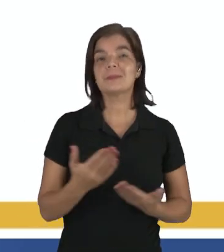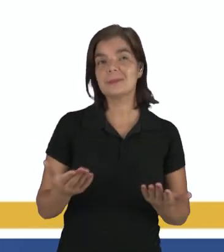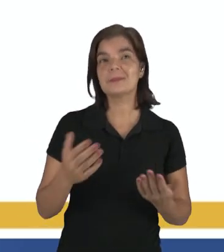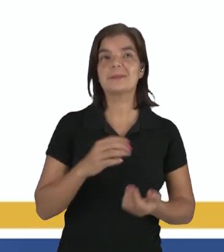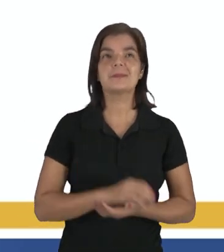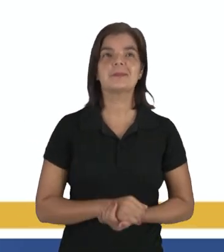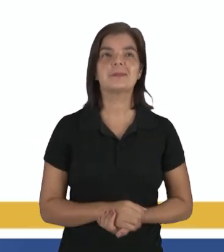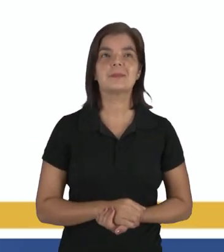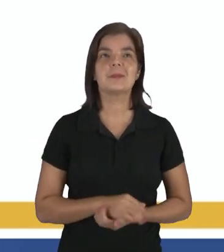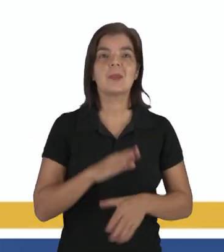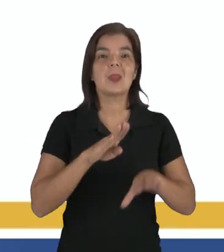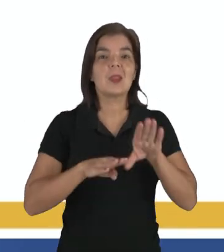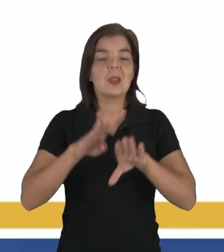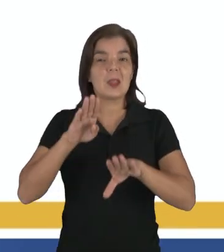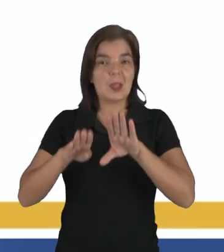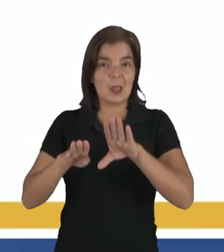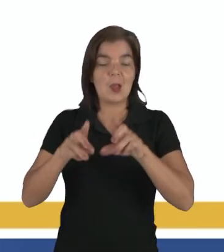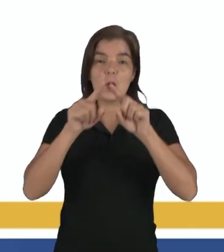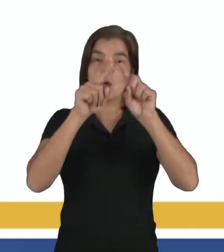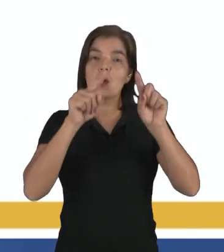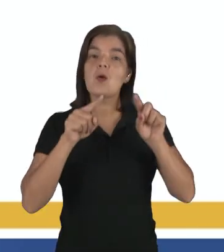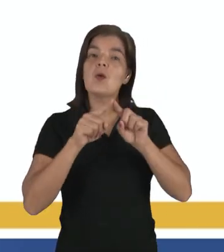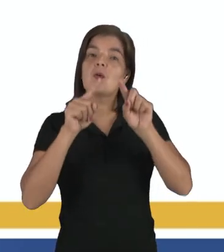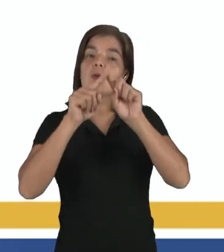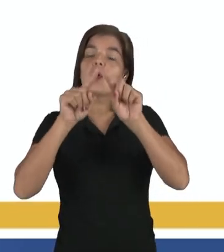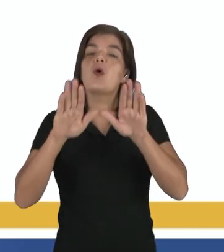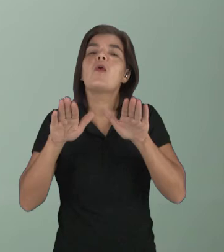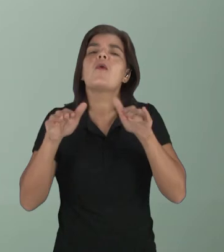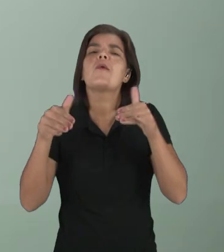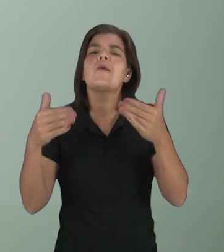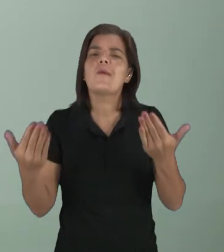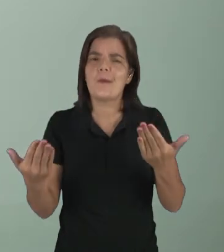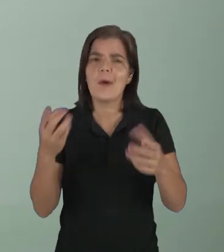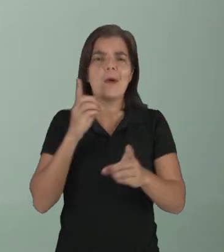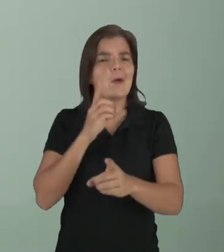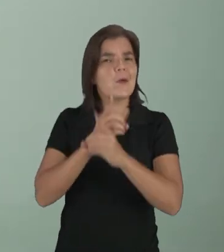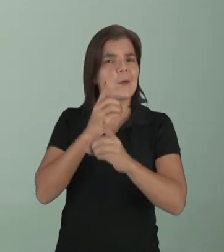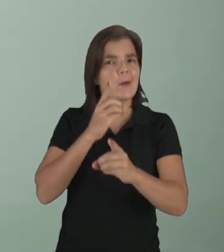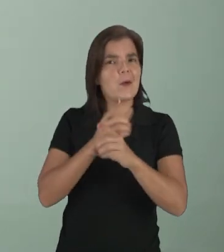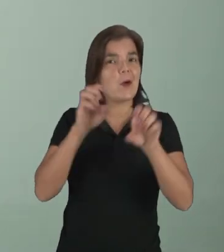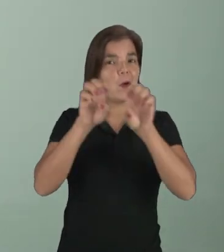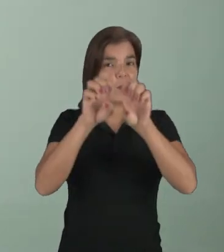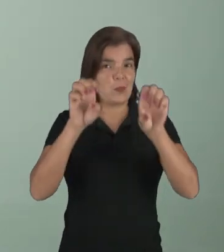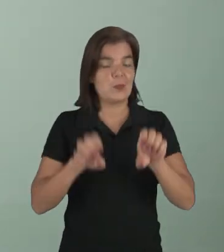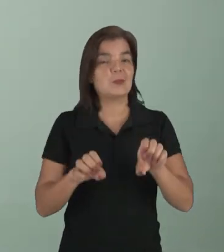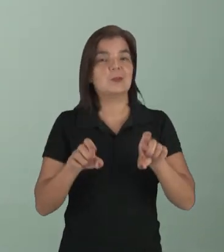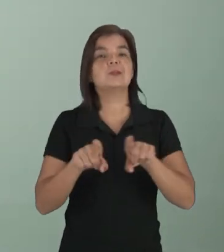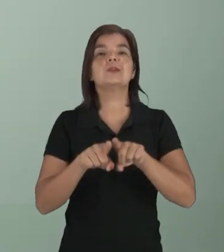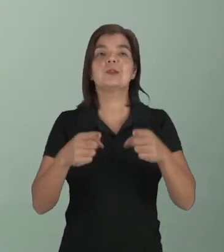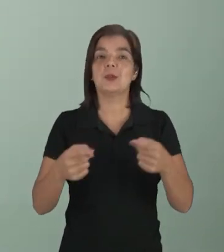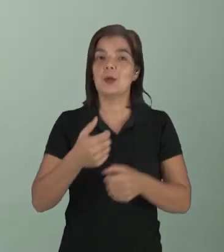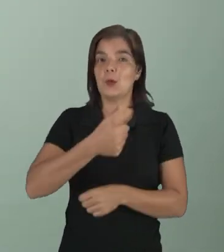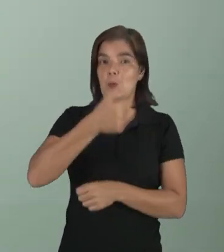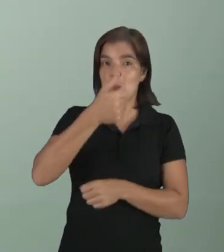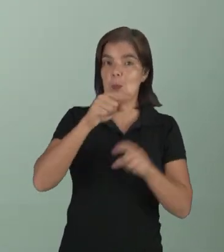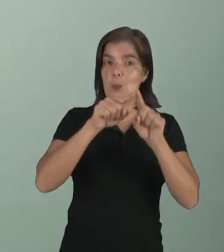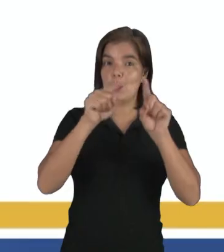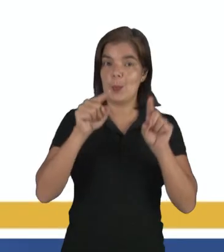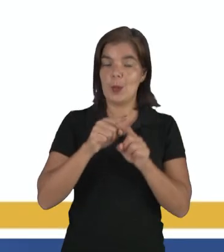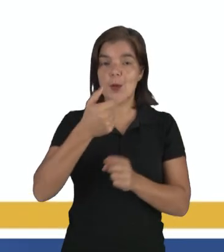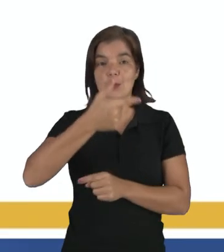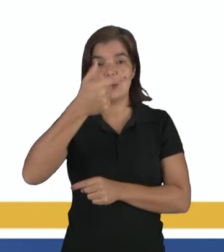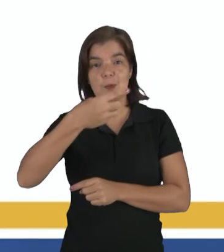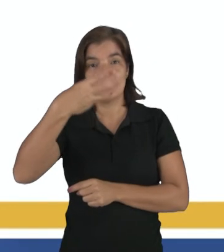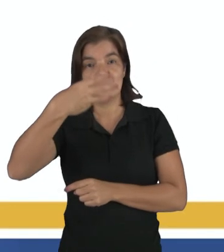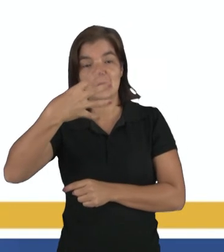Pessoal, de acordo com esse quadrinho, em qual quadrinho se encontra a estrutura do going to? É no primeiro quadrinho, no